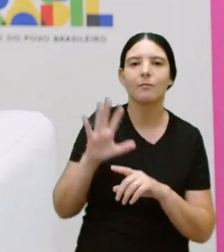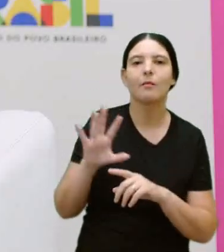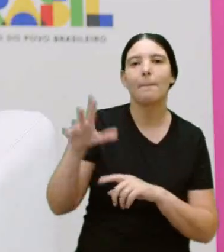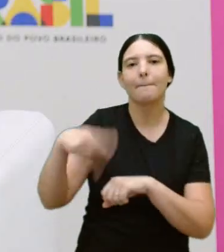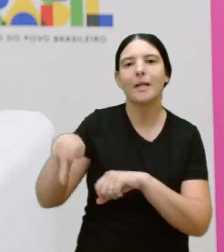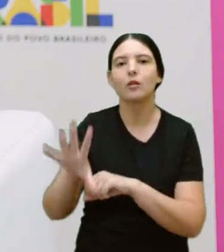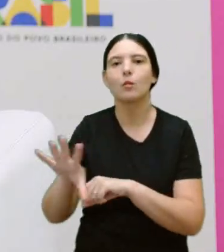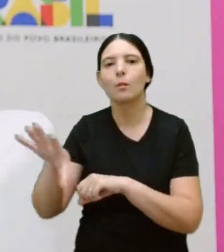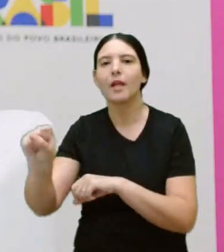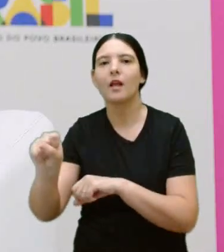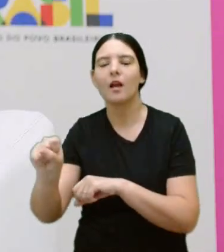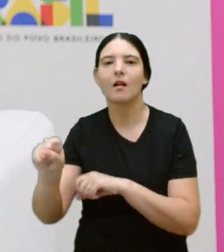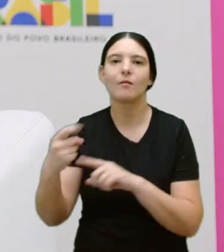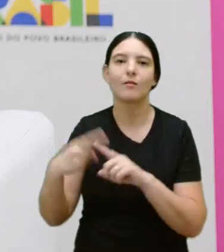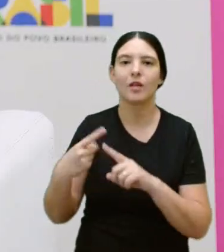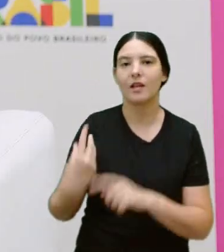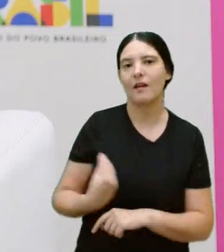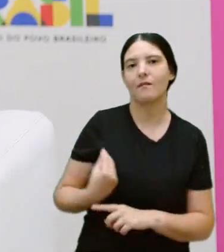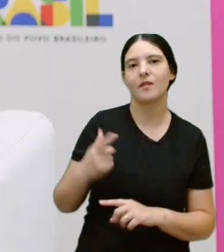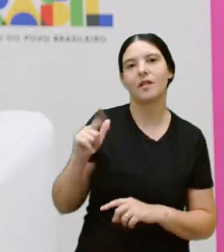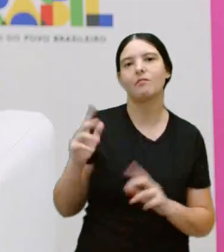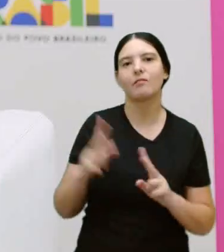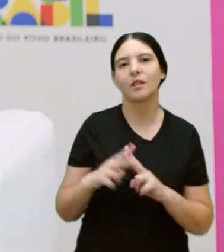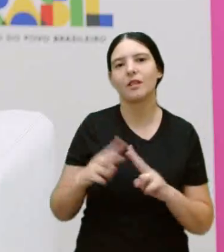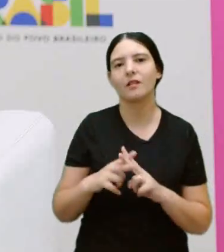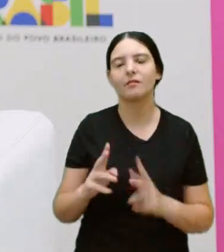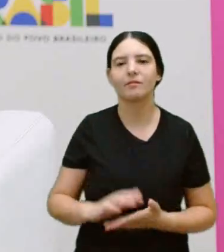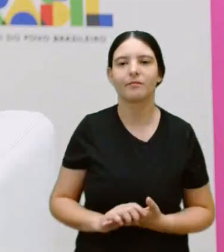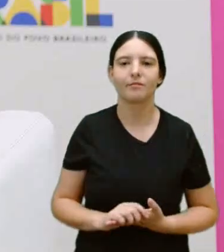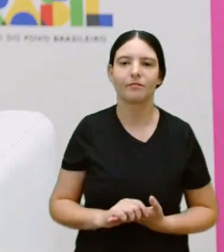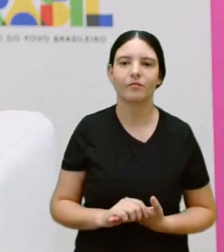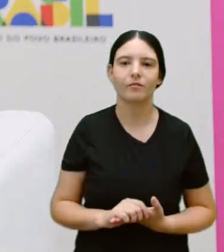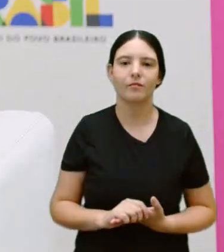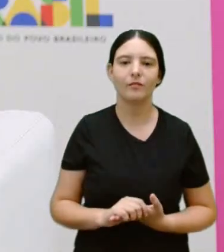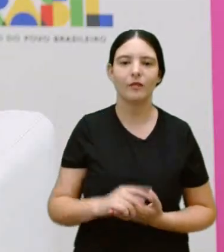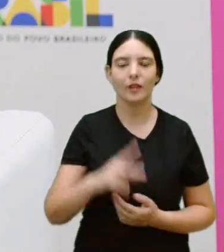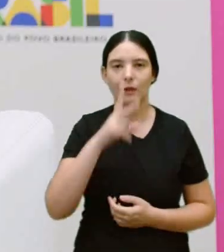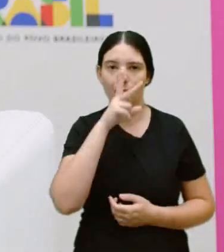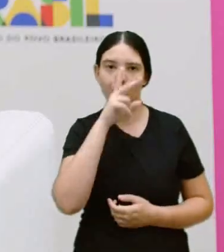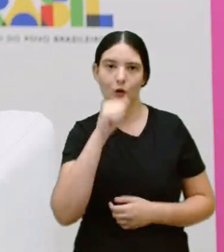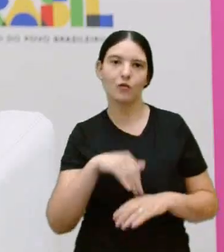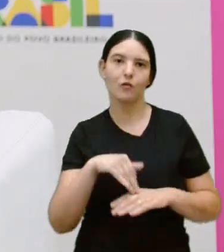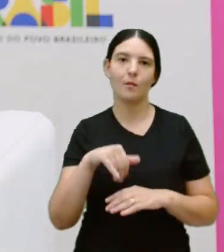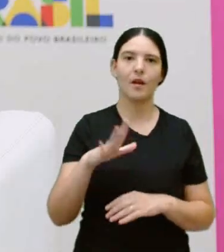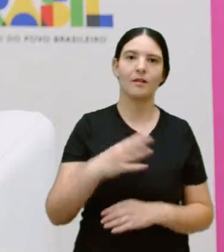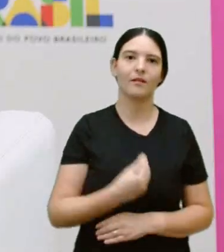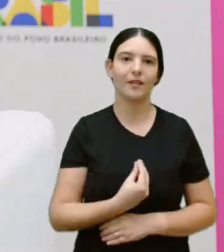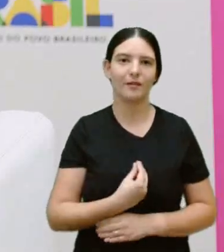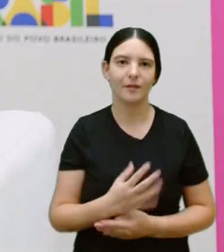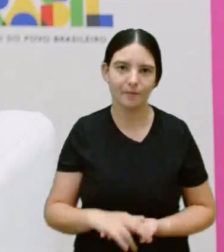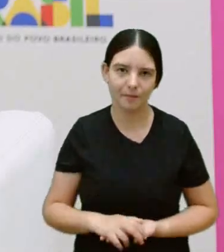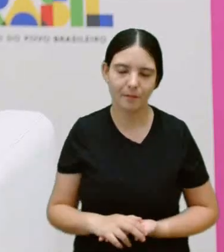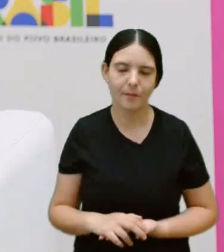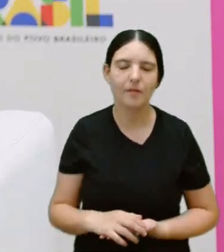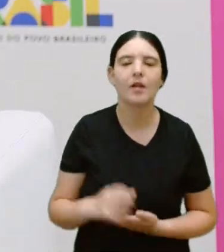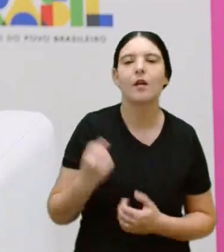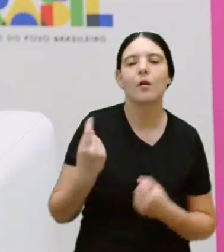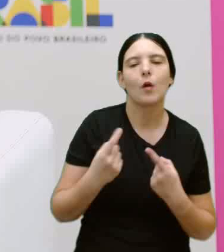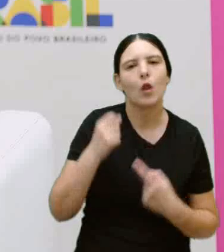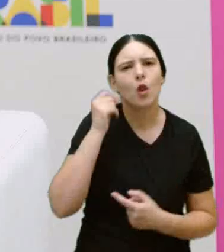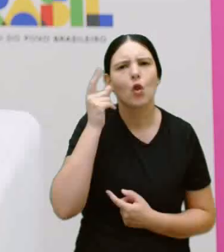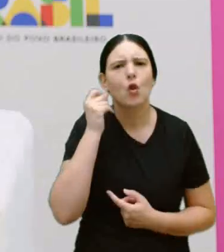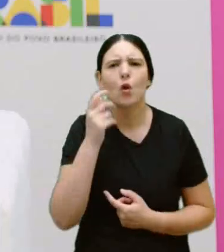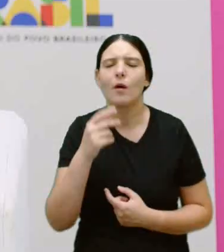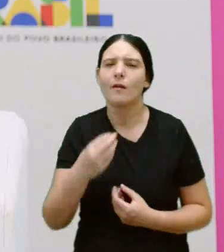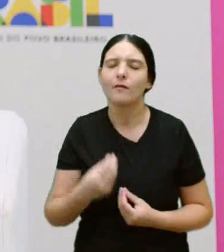Porque a vida é brigar. O mais forte sobrevive. Algumas culturas vão assim, vamos compartilhar?